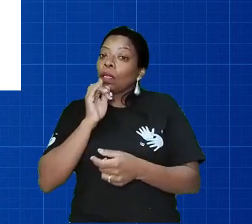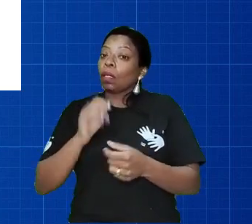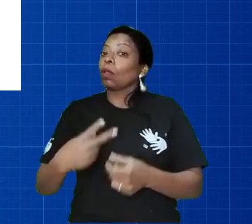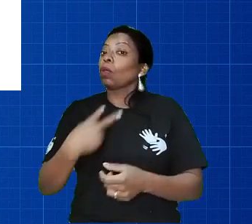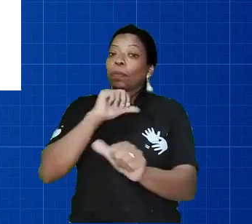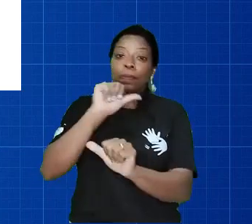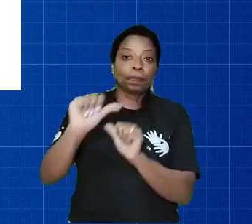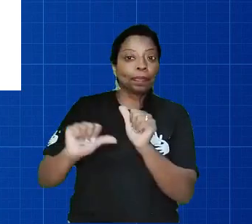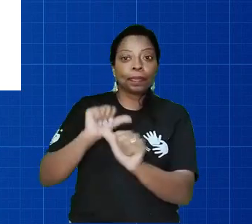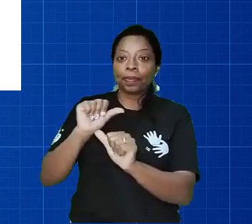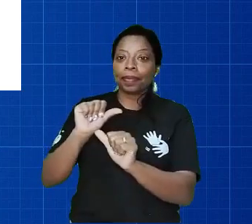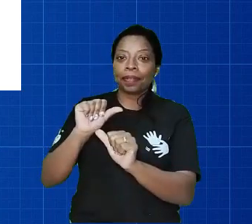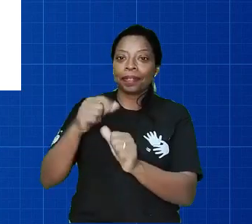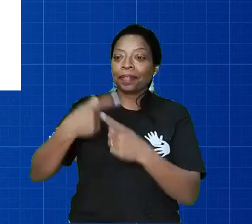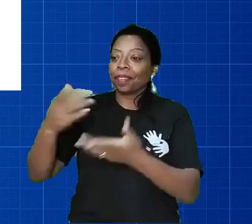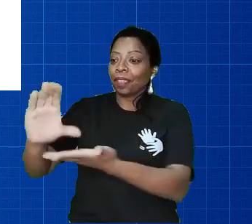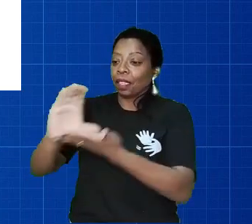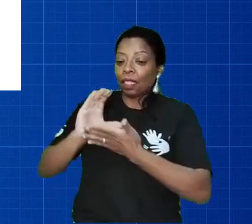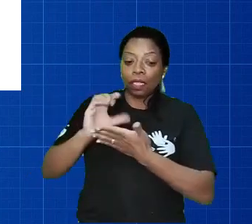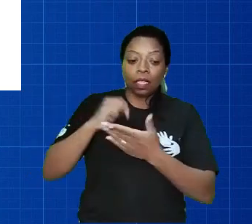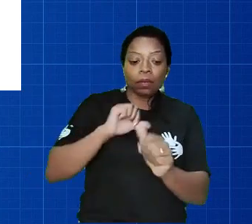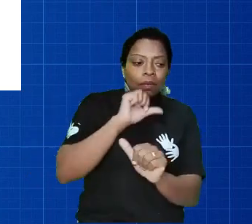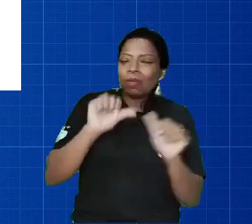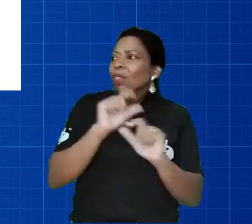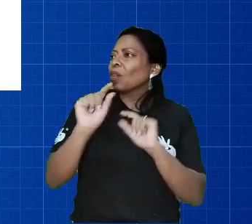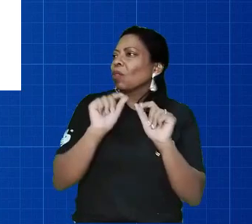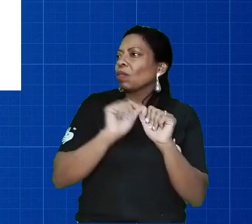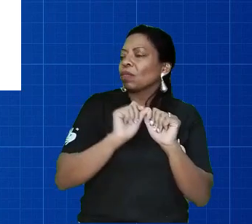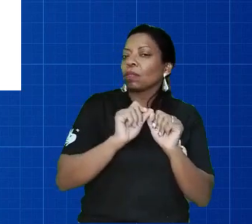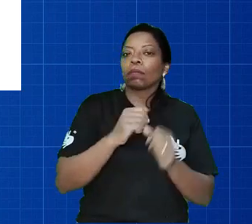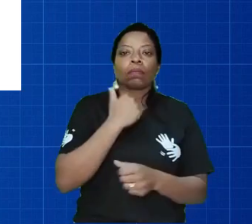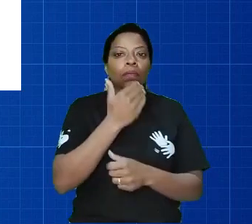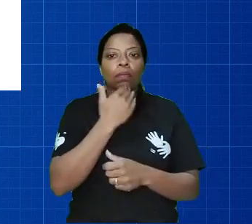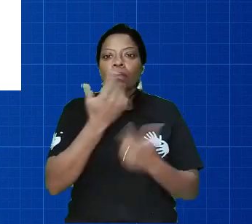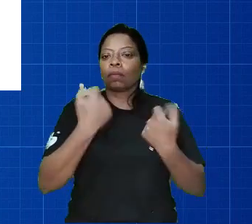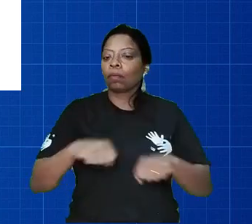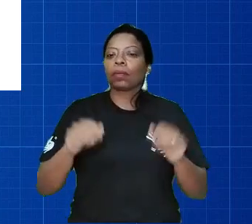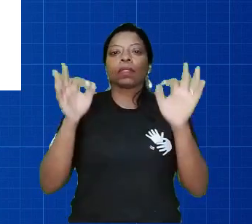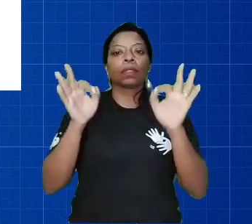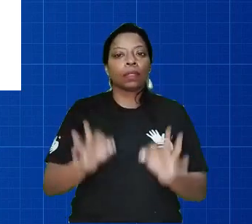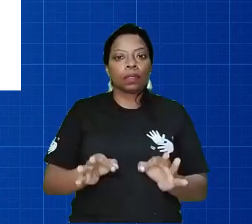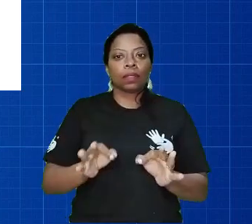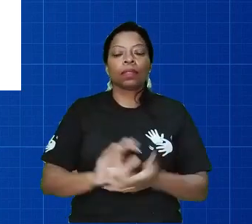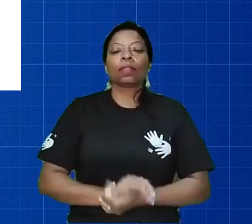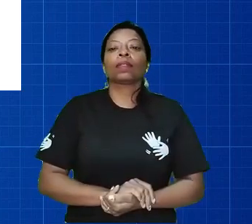período. Não é possível mudar a categoria de custeio e de capital.